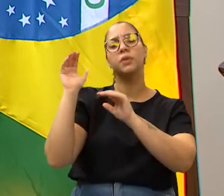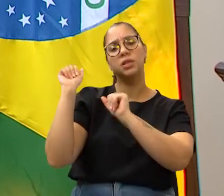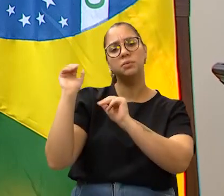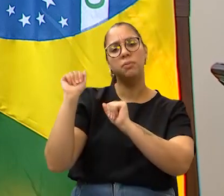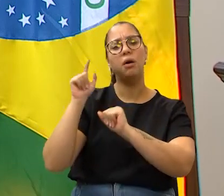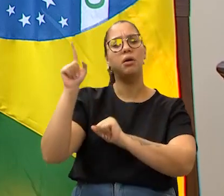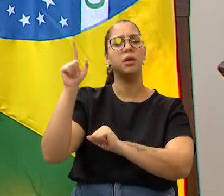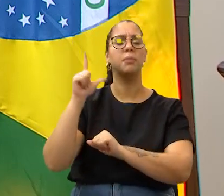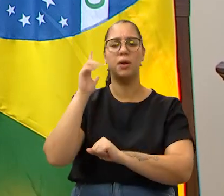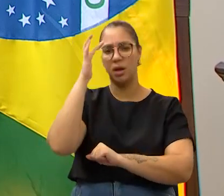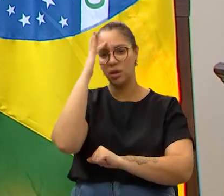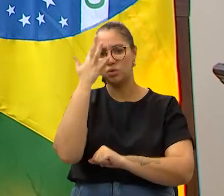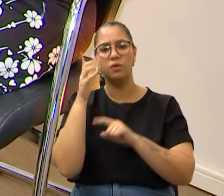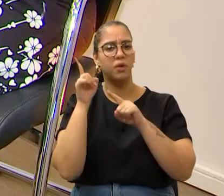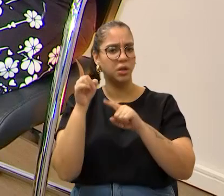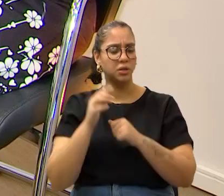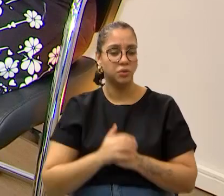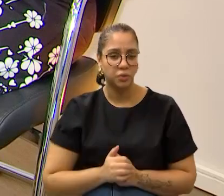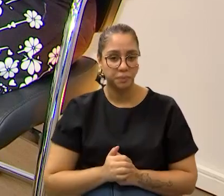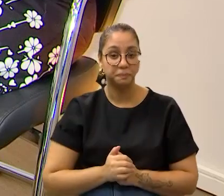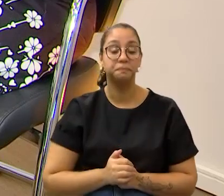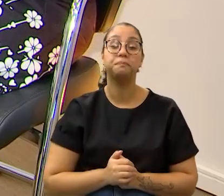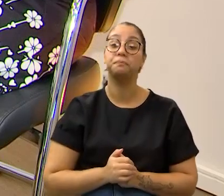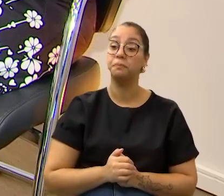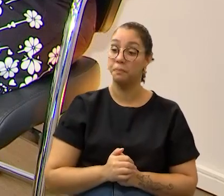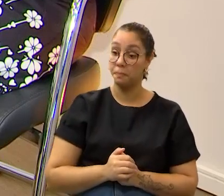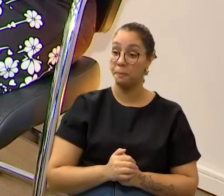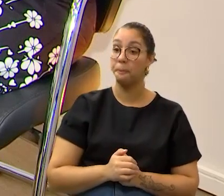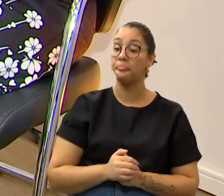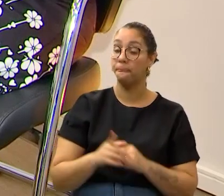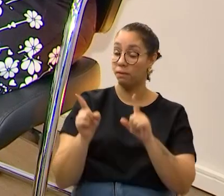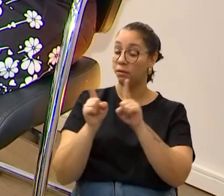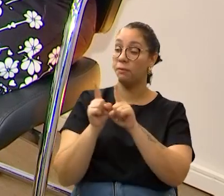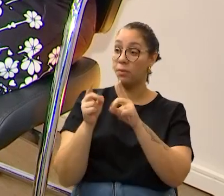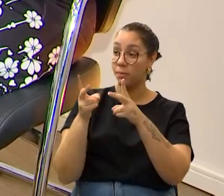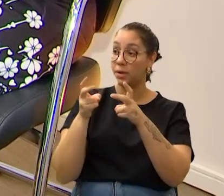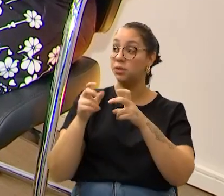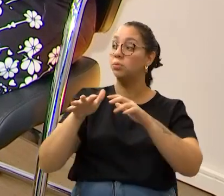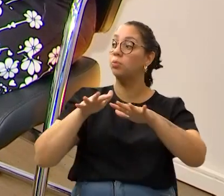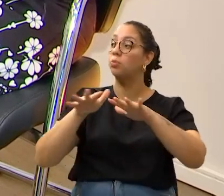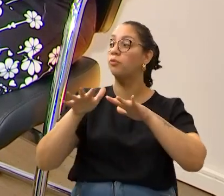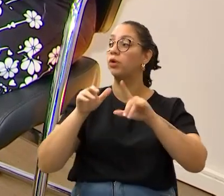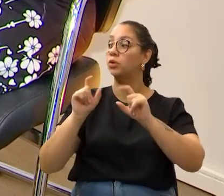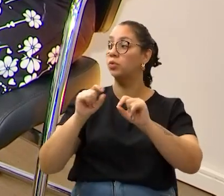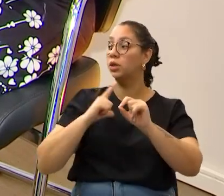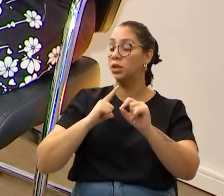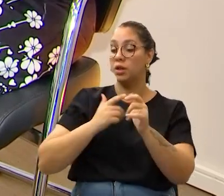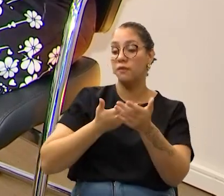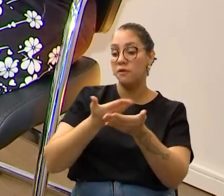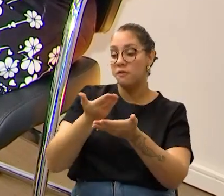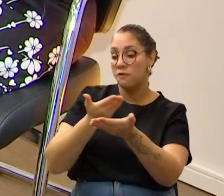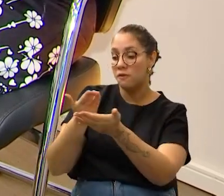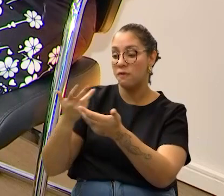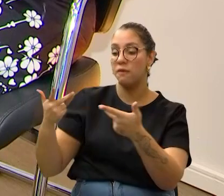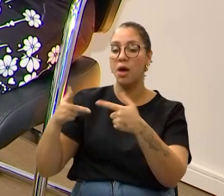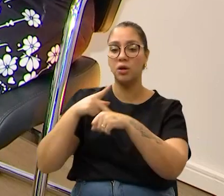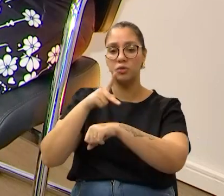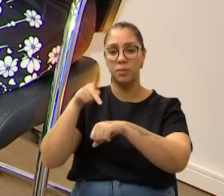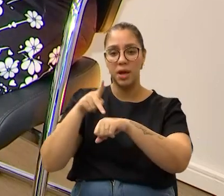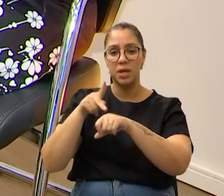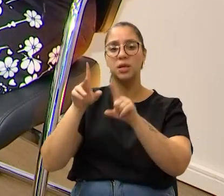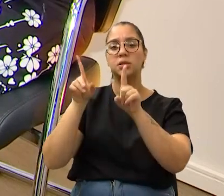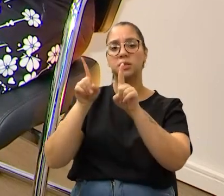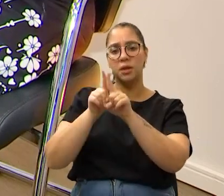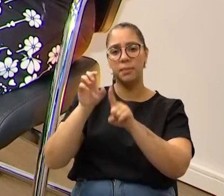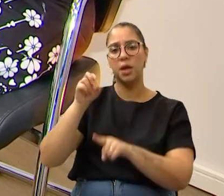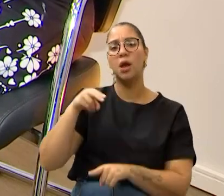esse tipo de ato naquele país. A gente percebe que, inclusive, o movimento, né, acabou envolvendo aí muitos países, a